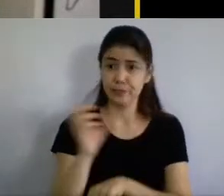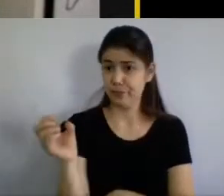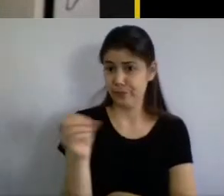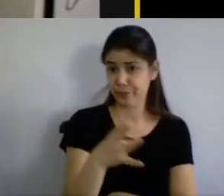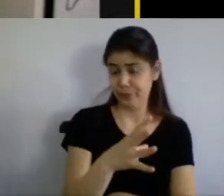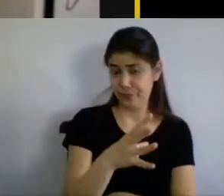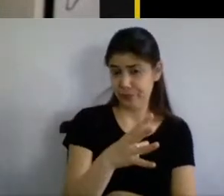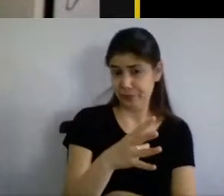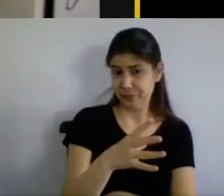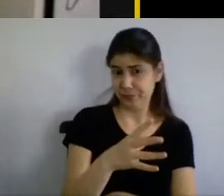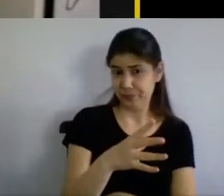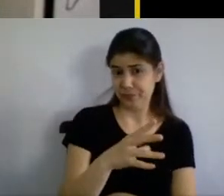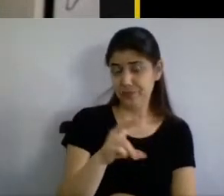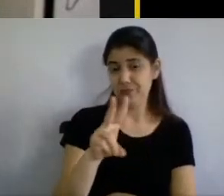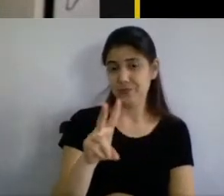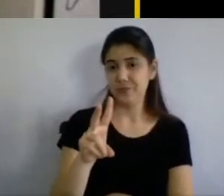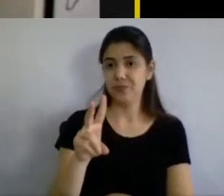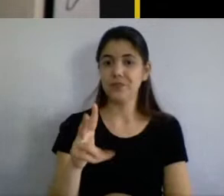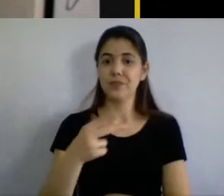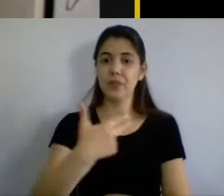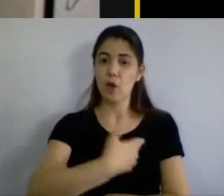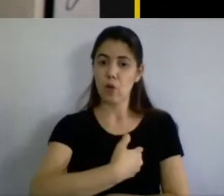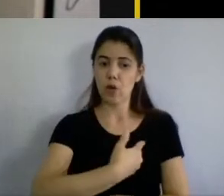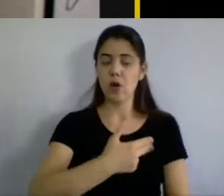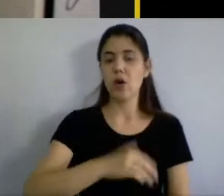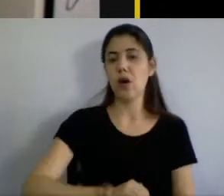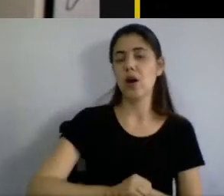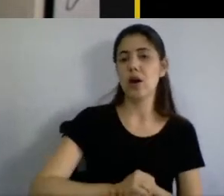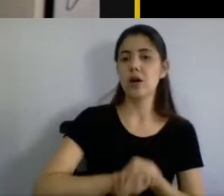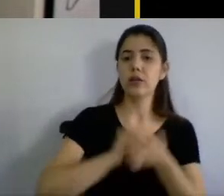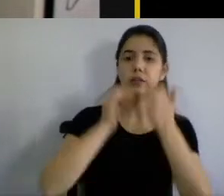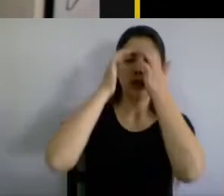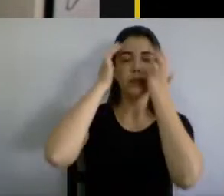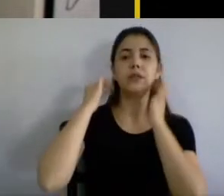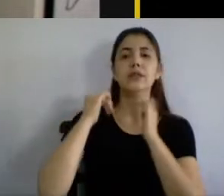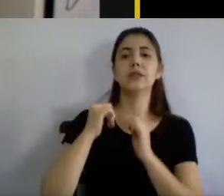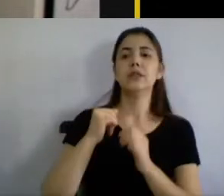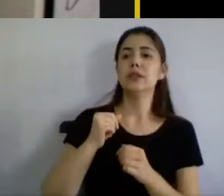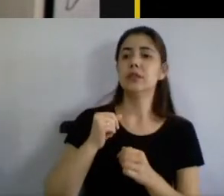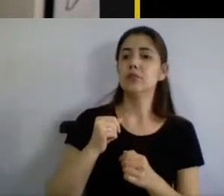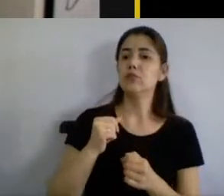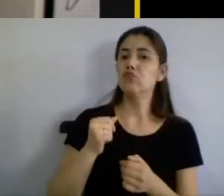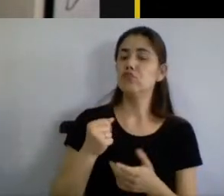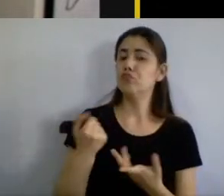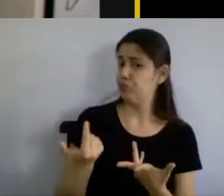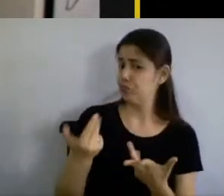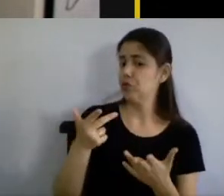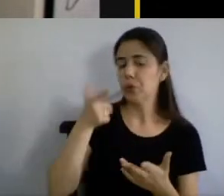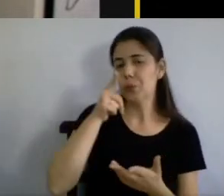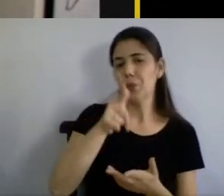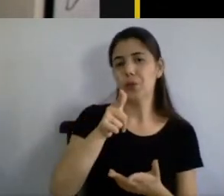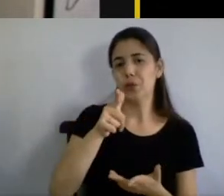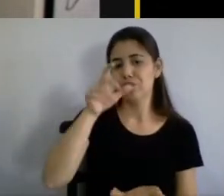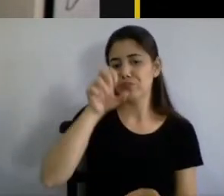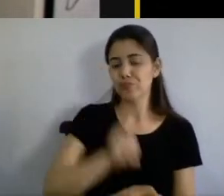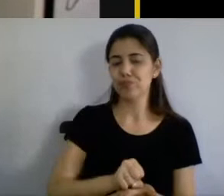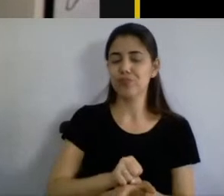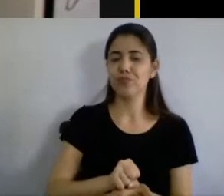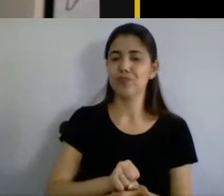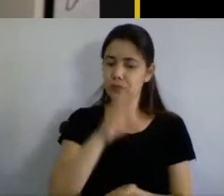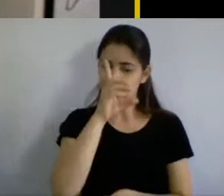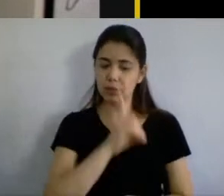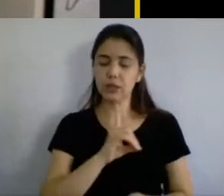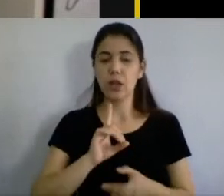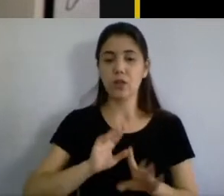Vargas garantiu tudo. Depois, com pequena liberdade, até 64, quando